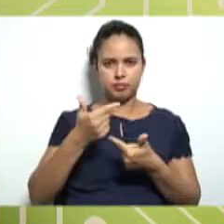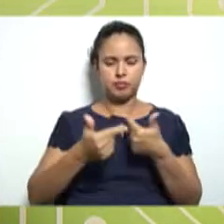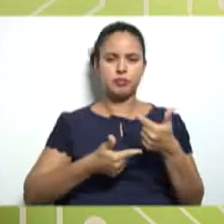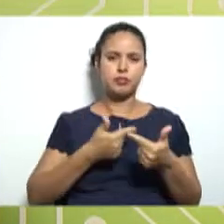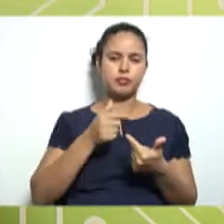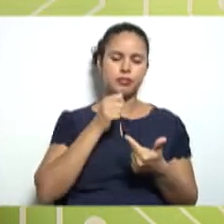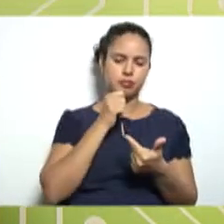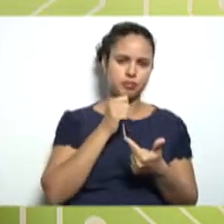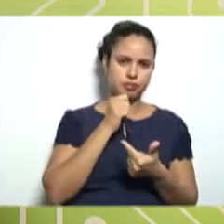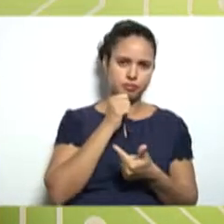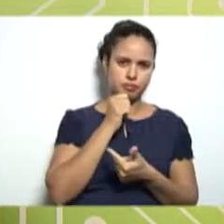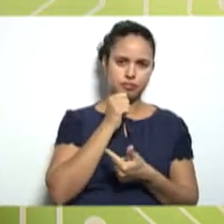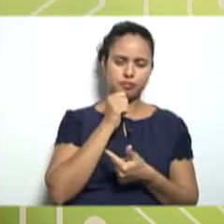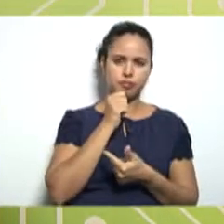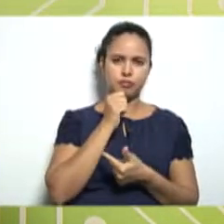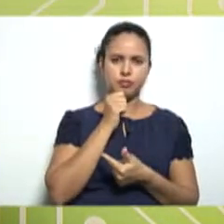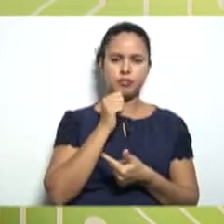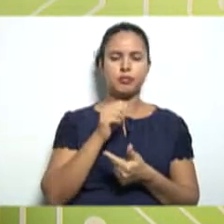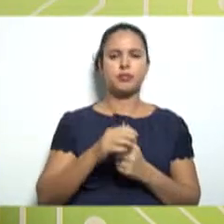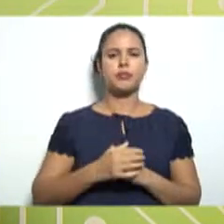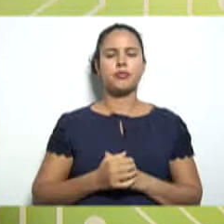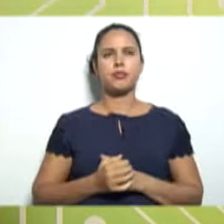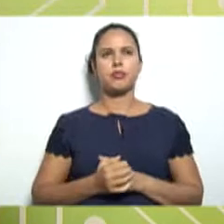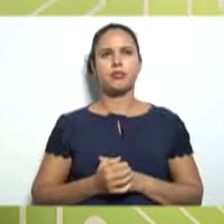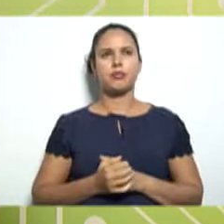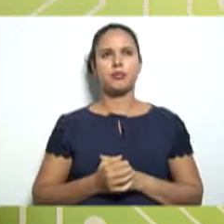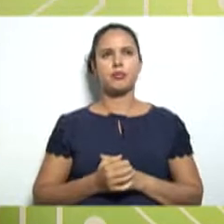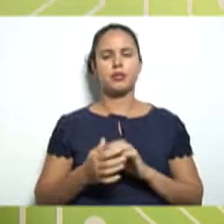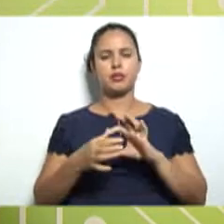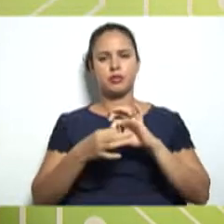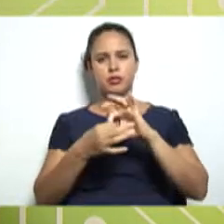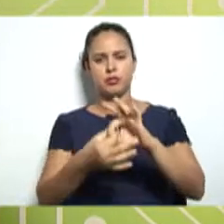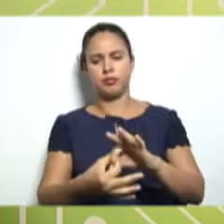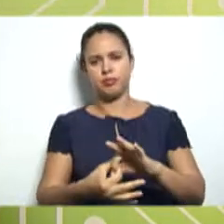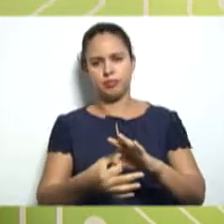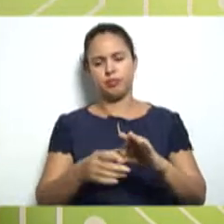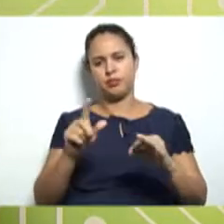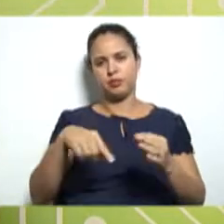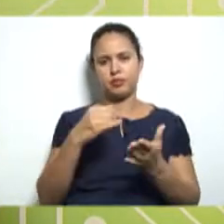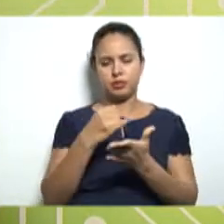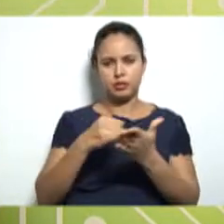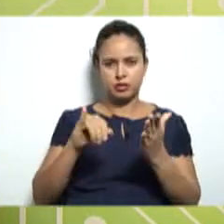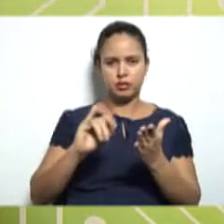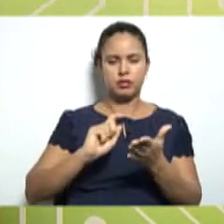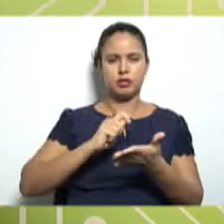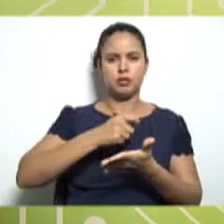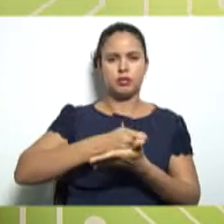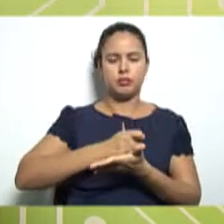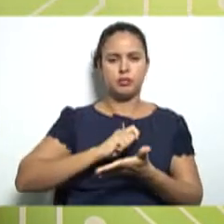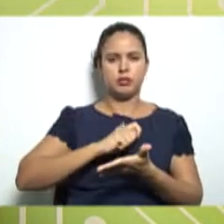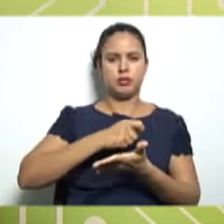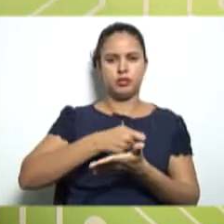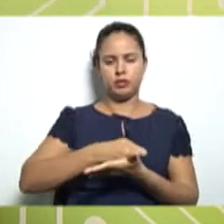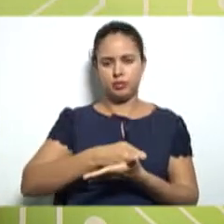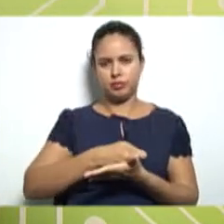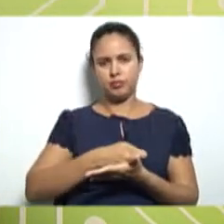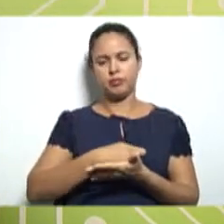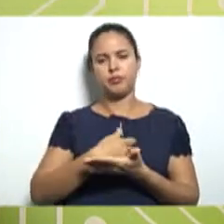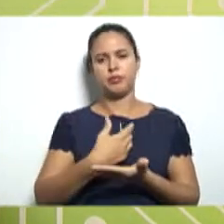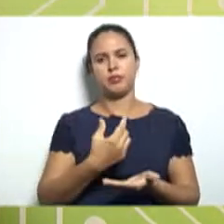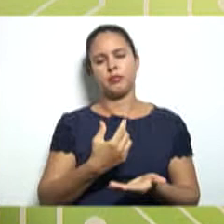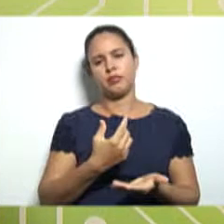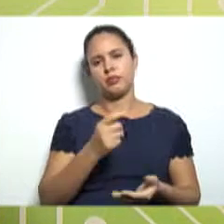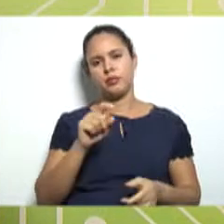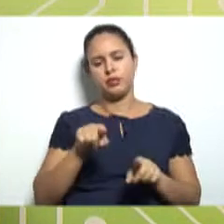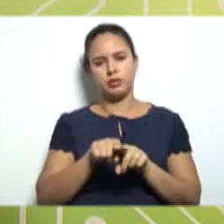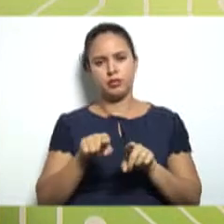contrata diretamente por exemplo, serviço público. E esse tipo de vínculo está ligado a vários tributos que são pagos e com a terceirização esses